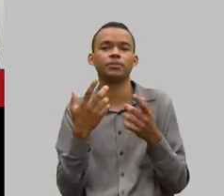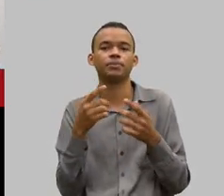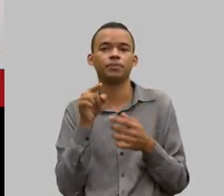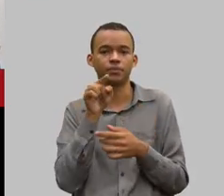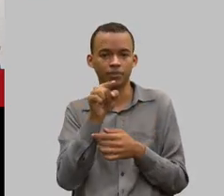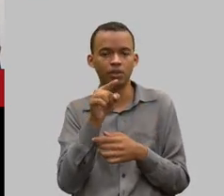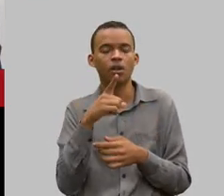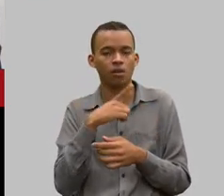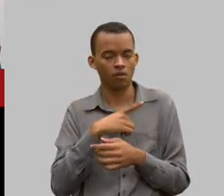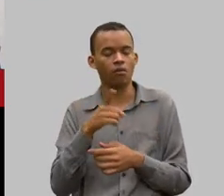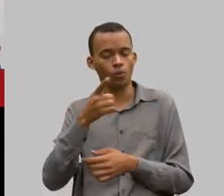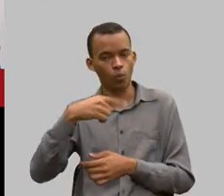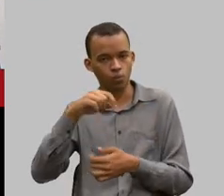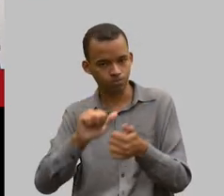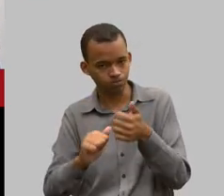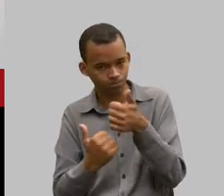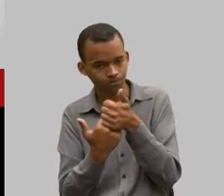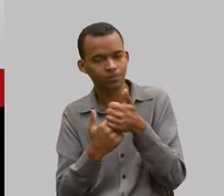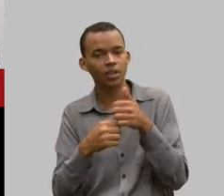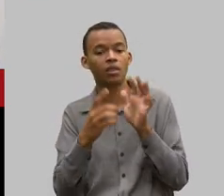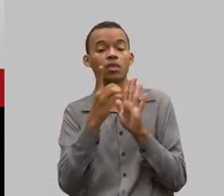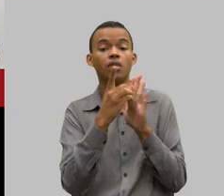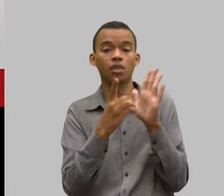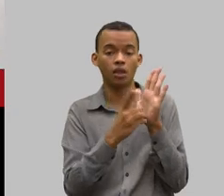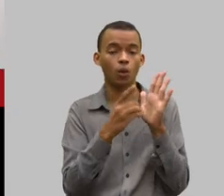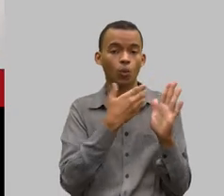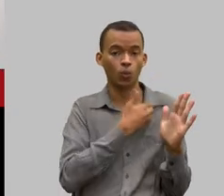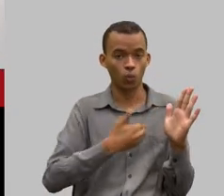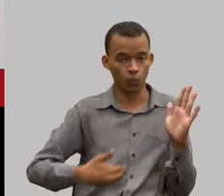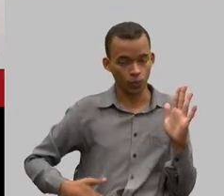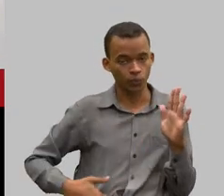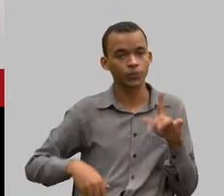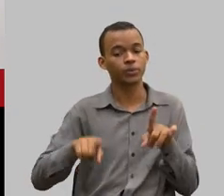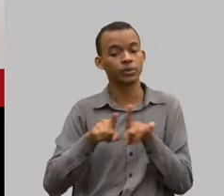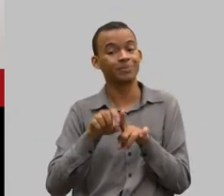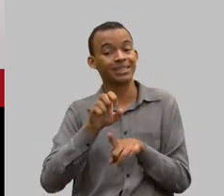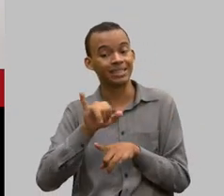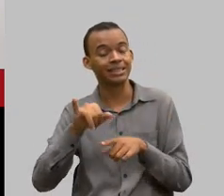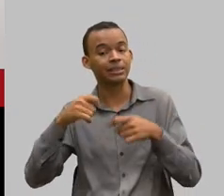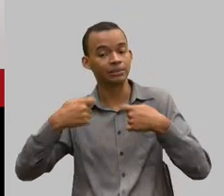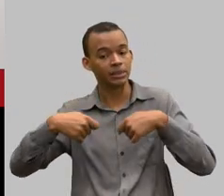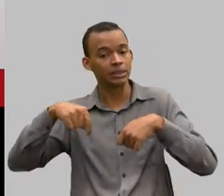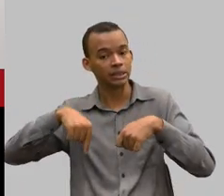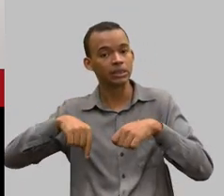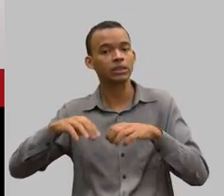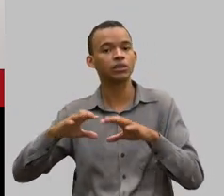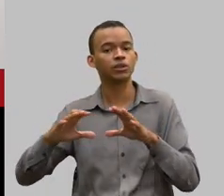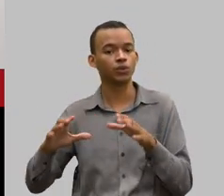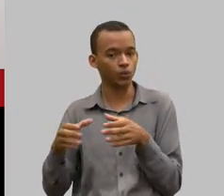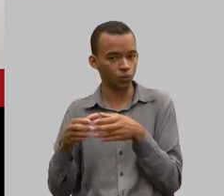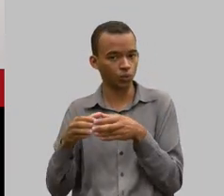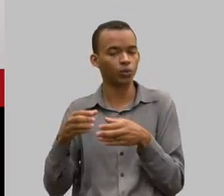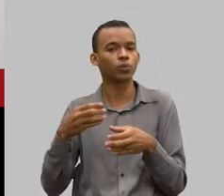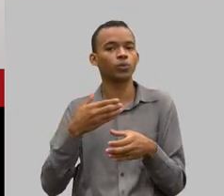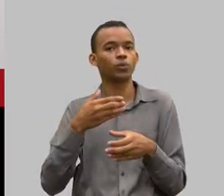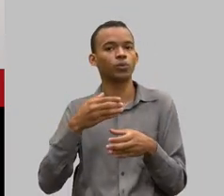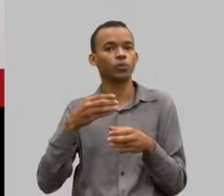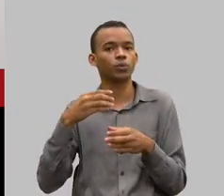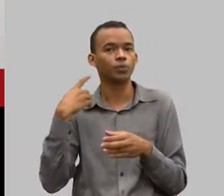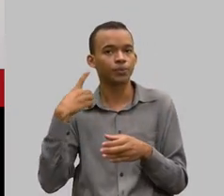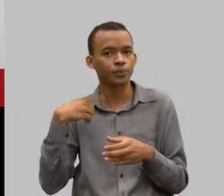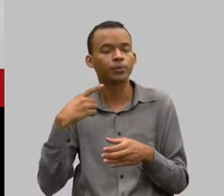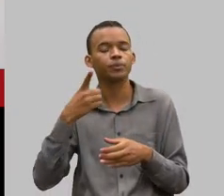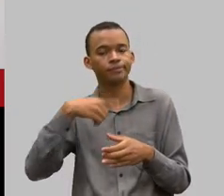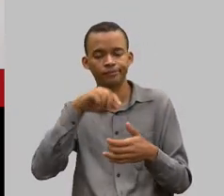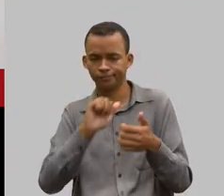governador mas se esse decreto também precisar da da nossa anuência aqui na condição de Deputados você vai ter esse respaldo aqui